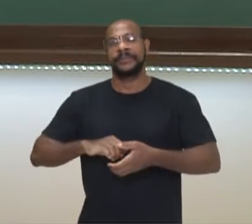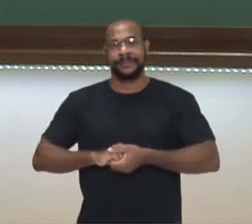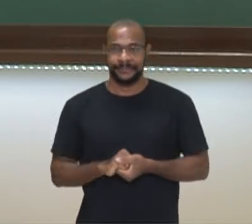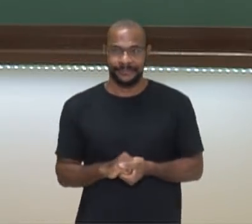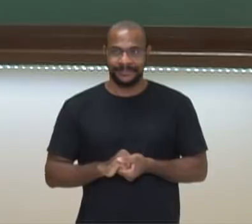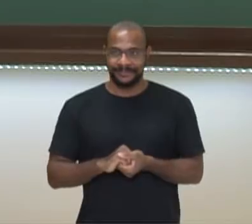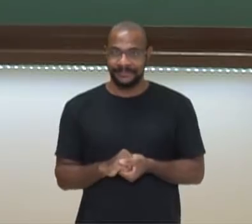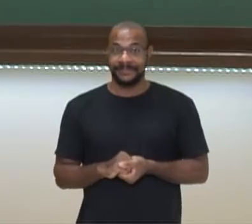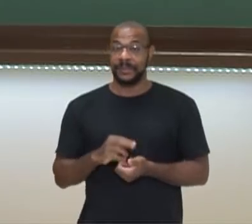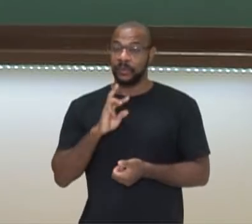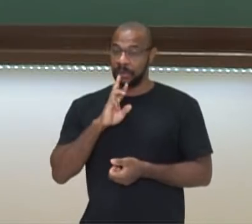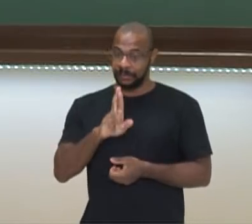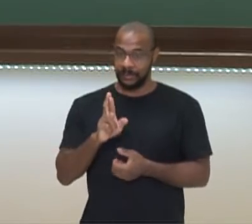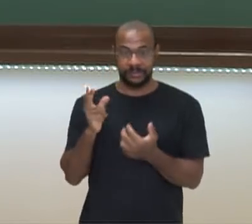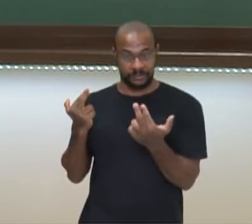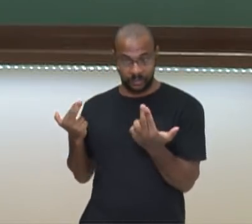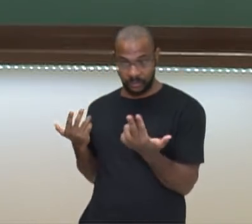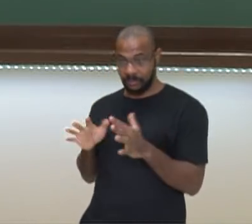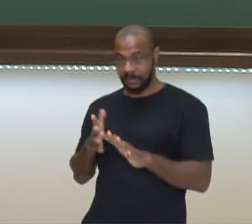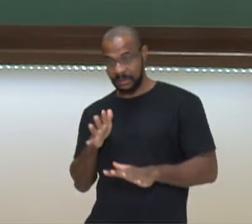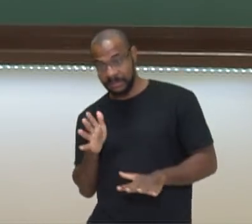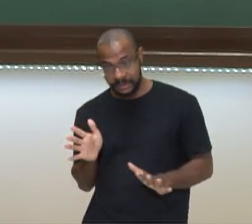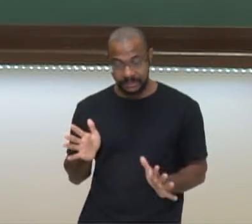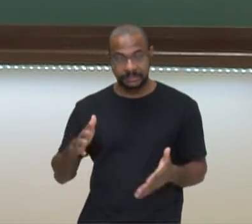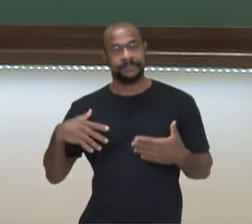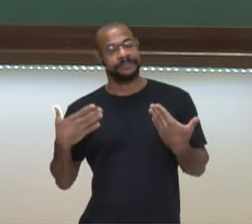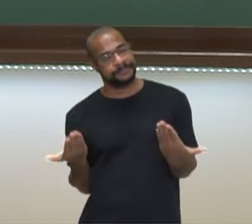a sua resposta? Tá ótimo, vamos lá.